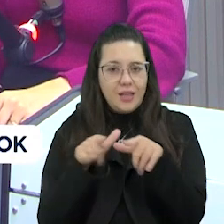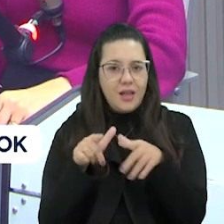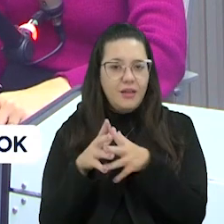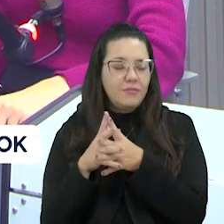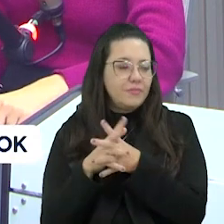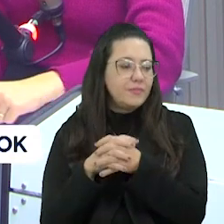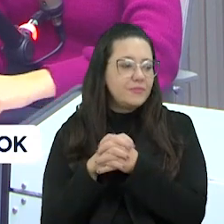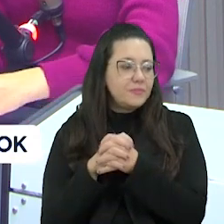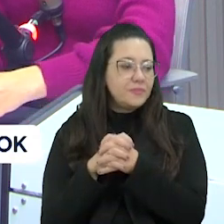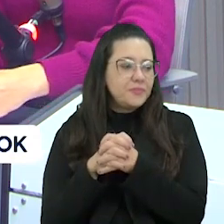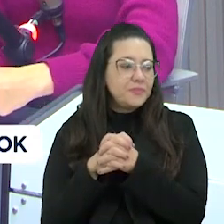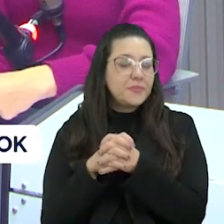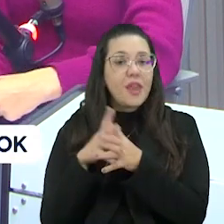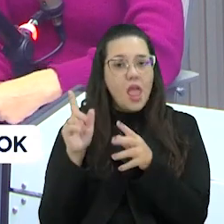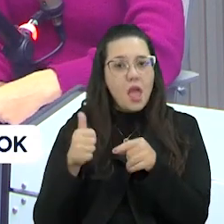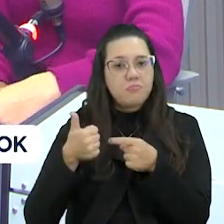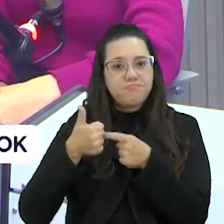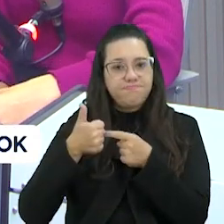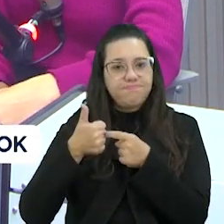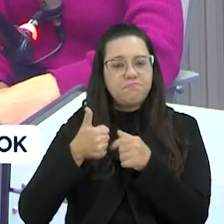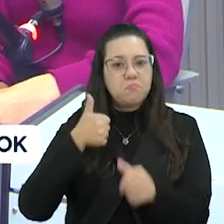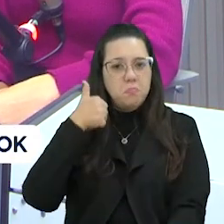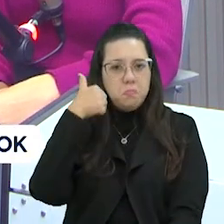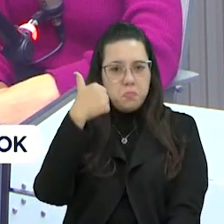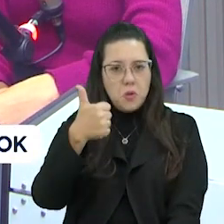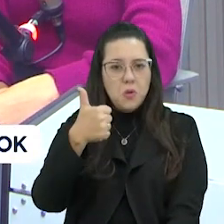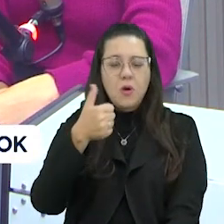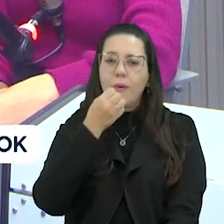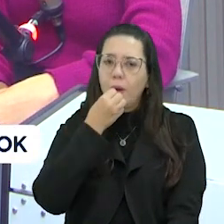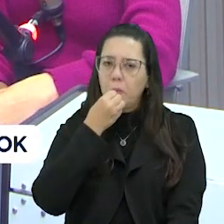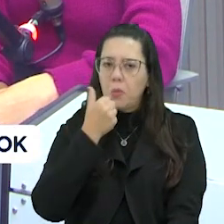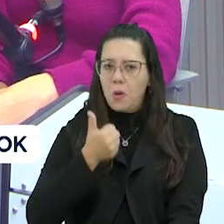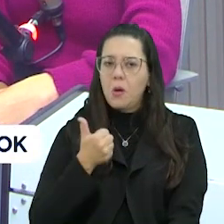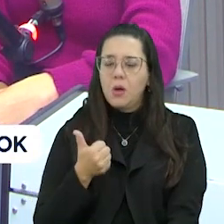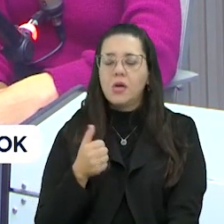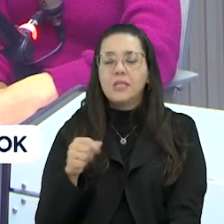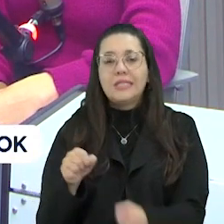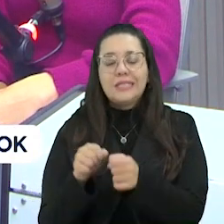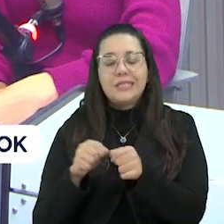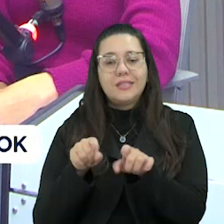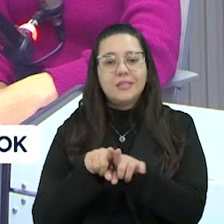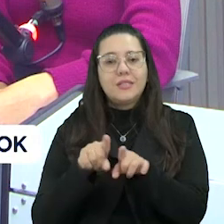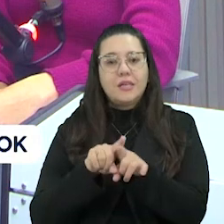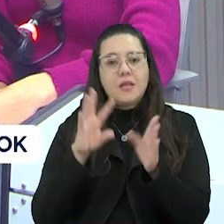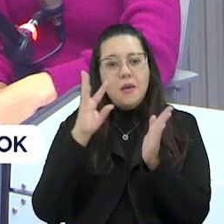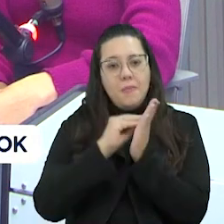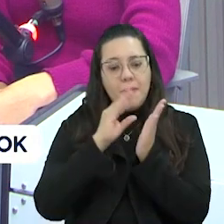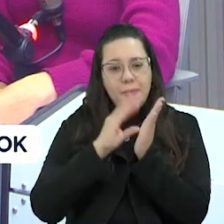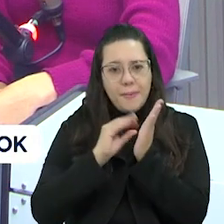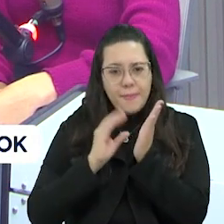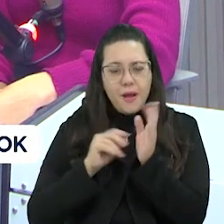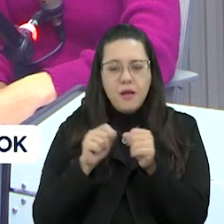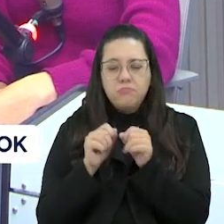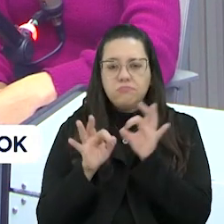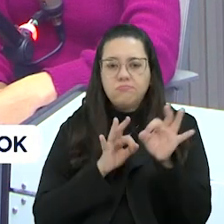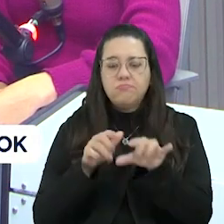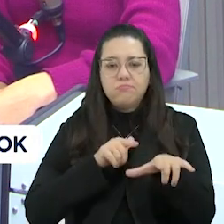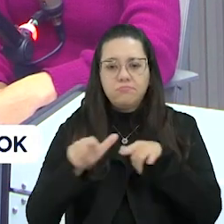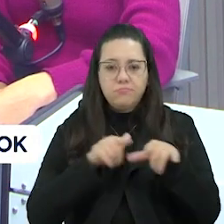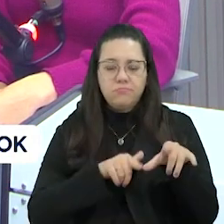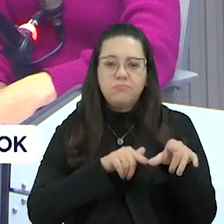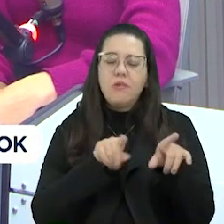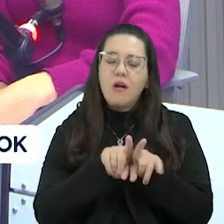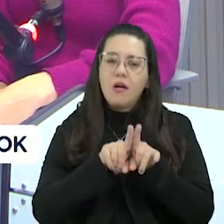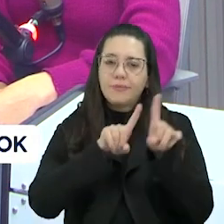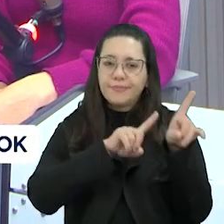muito positivo. Então, assim, é um trabalho que está sendo feito, e esse registro que nós temos aí da área rural, através do Plus Code,